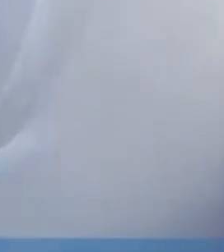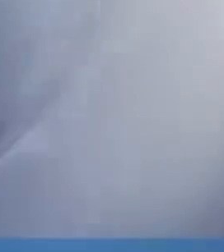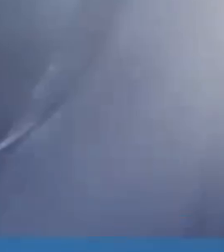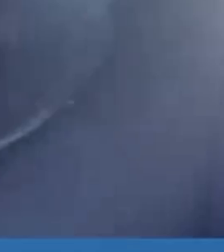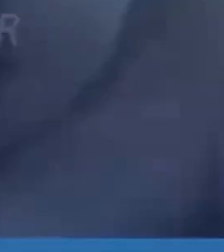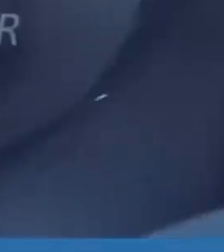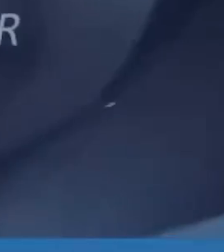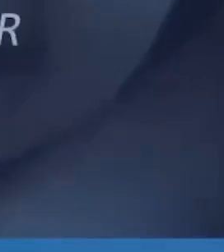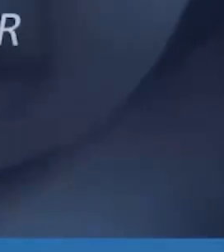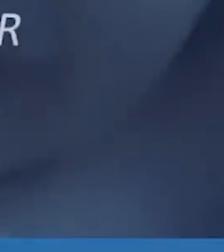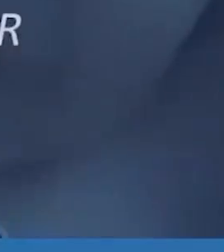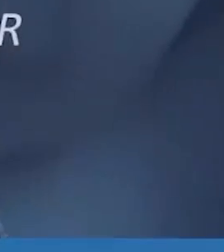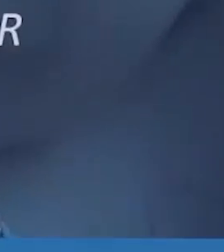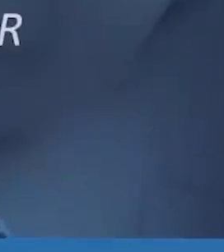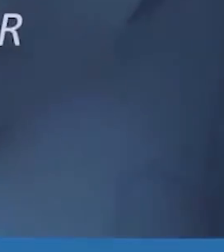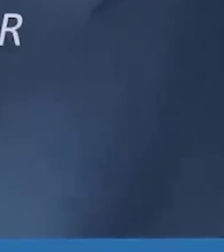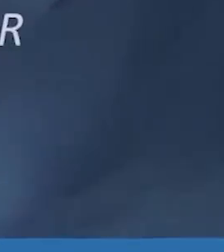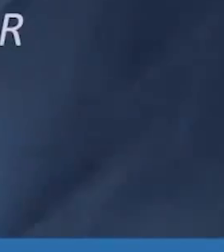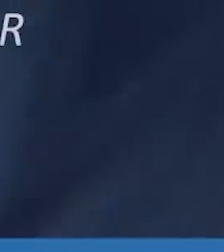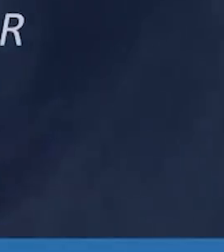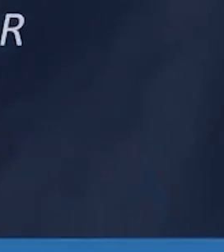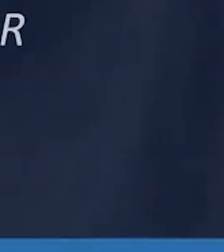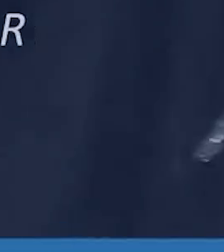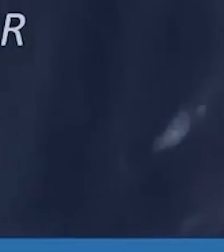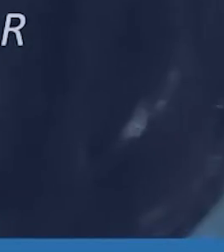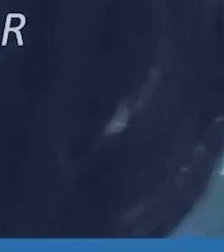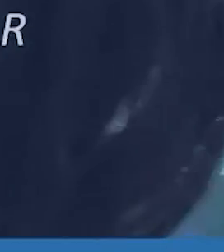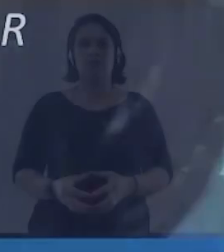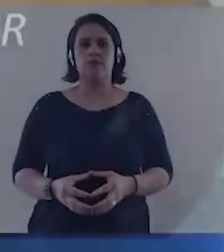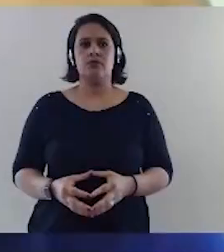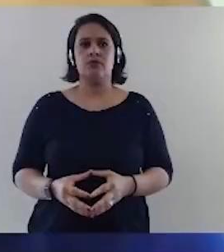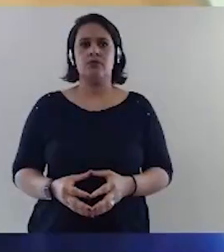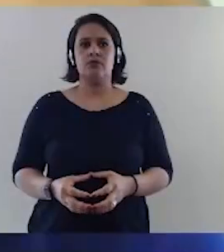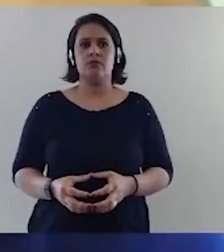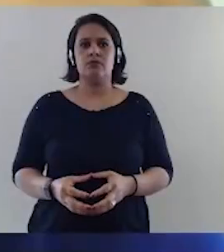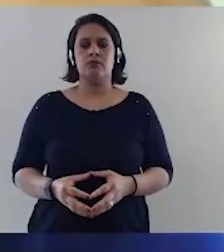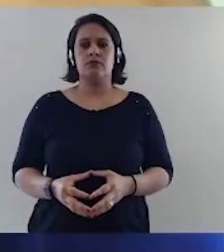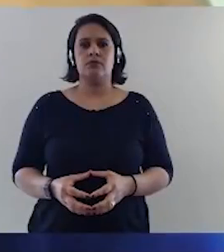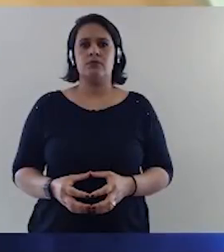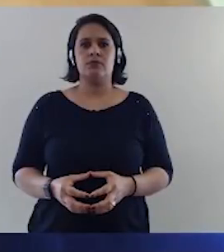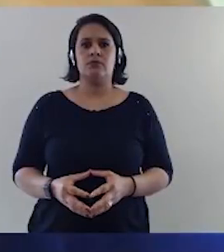Enquanto não passa, conheça o novo jeito Quali de ajudar.